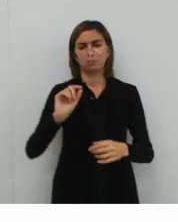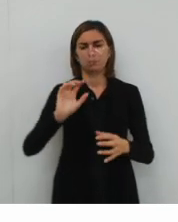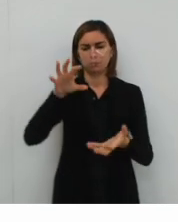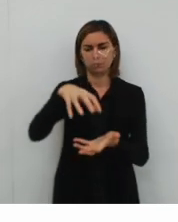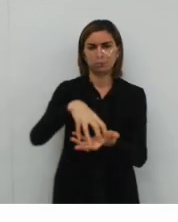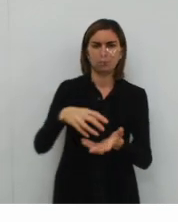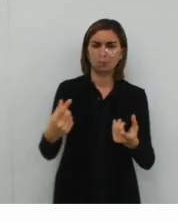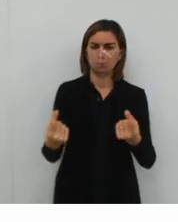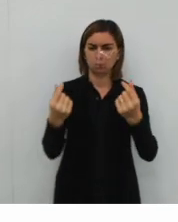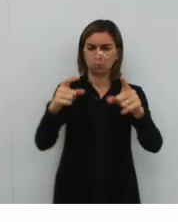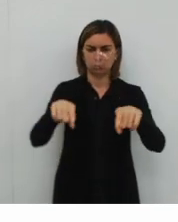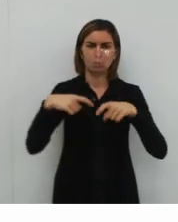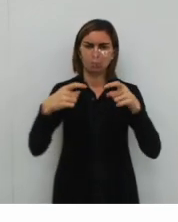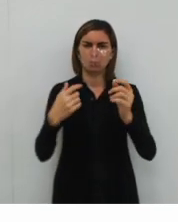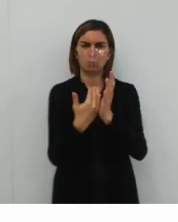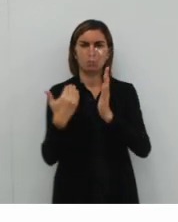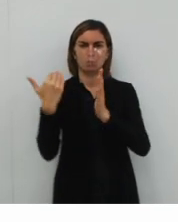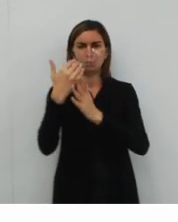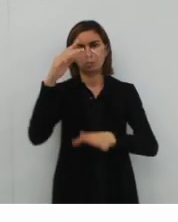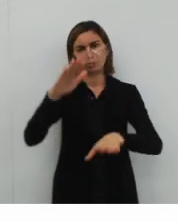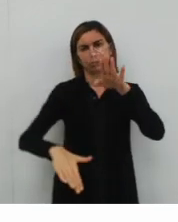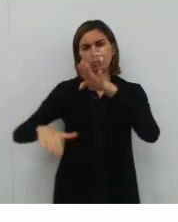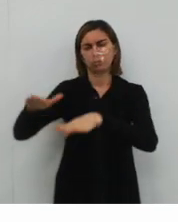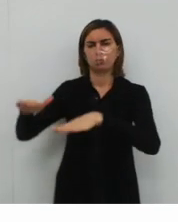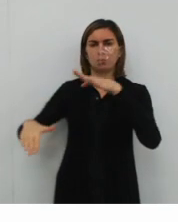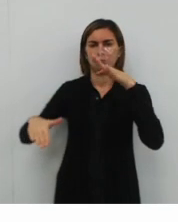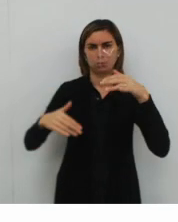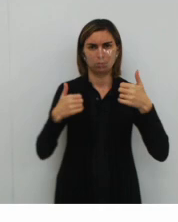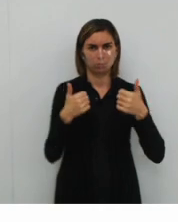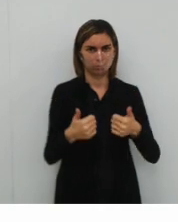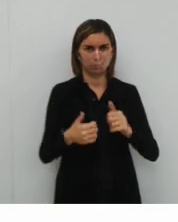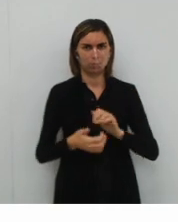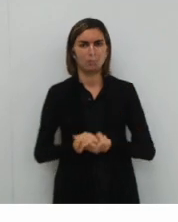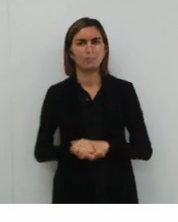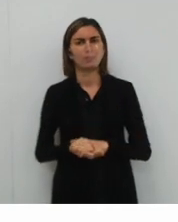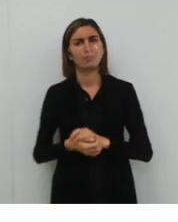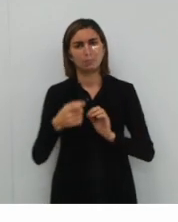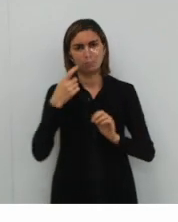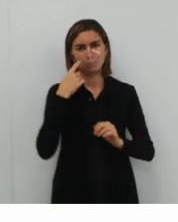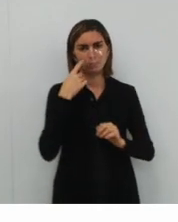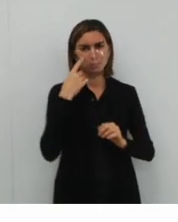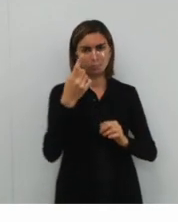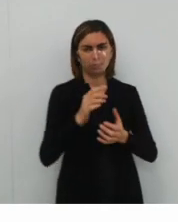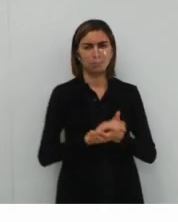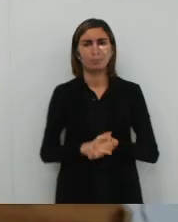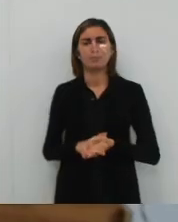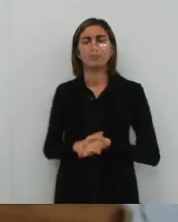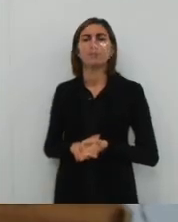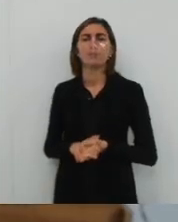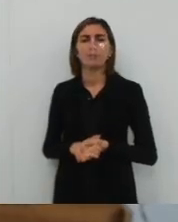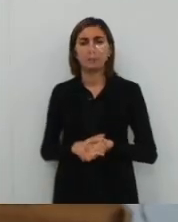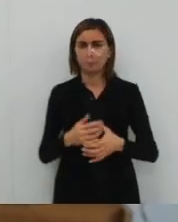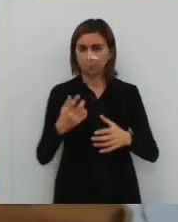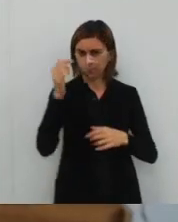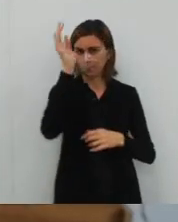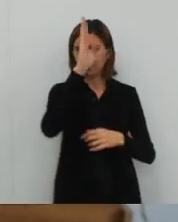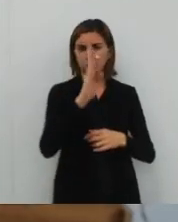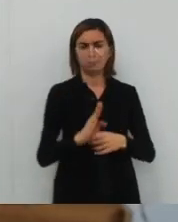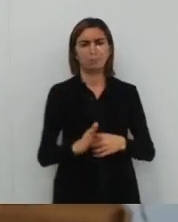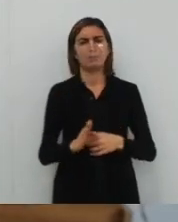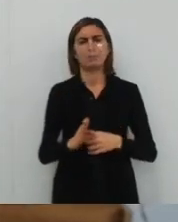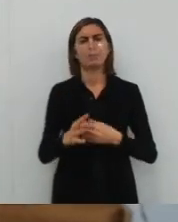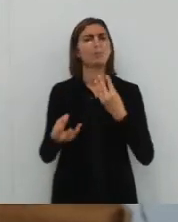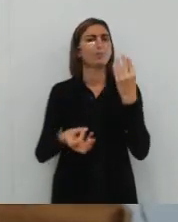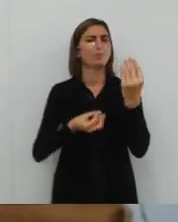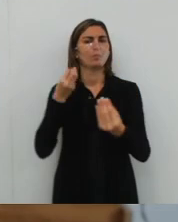concentração de renda no campo, que aumenta as desigualdades. Ok? Ó, volta para mim. No Brasil,